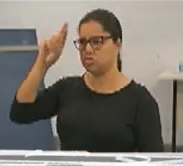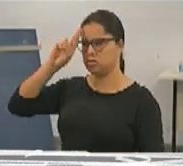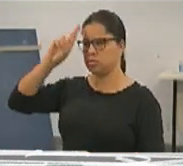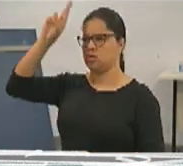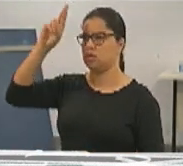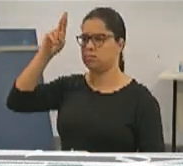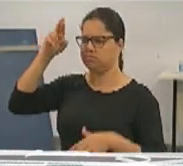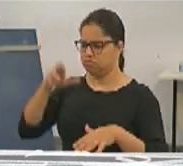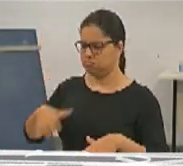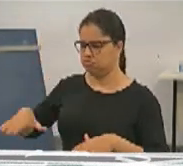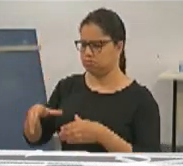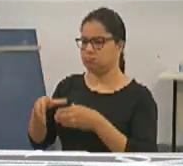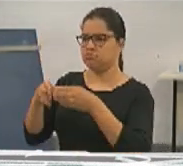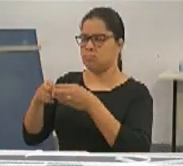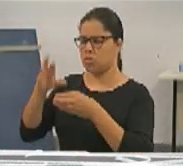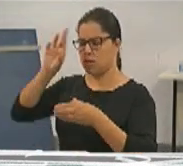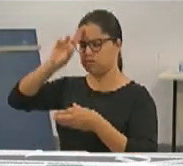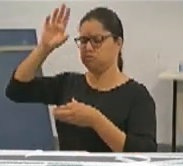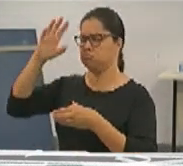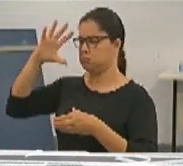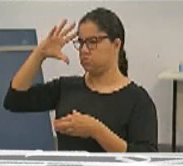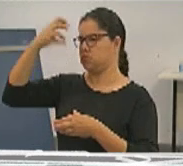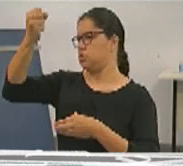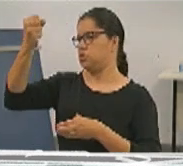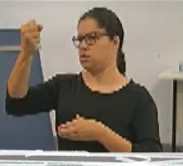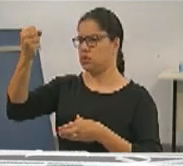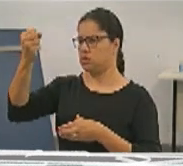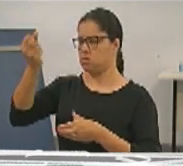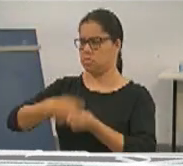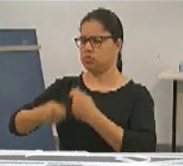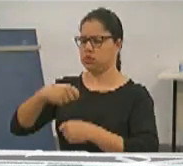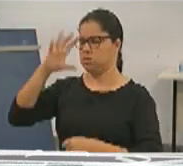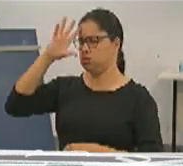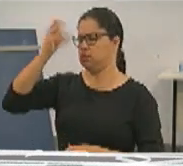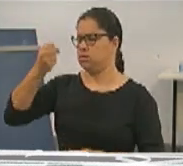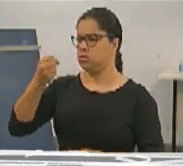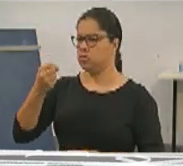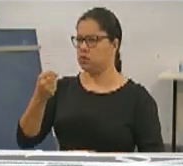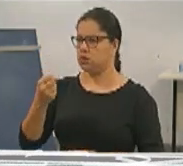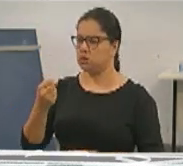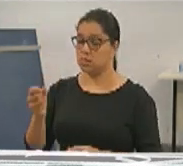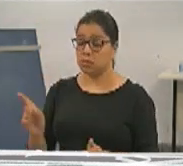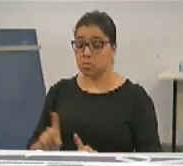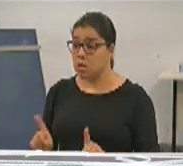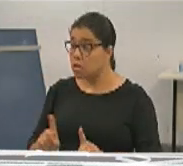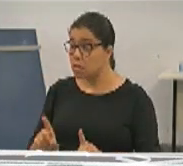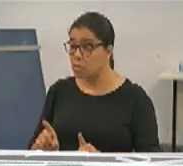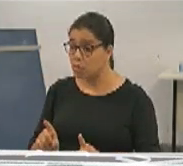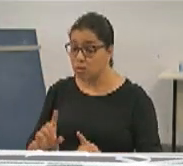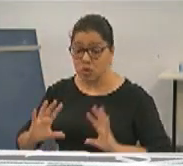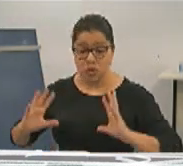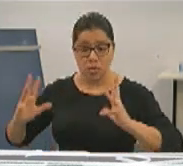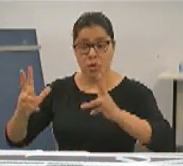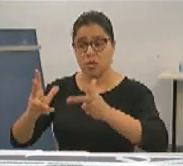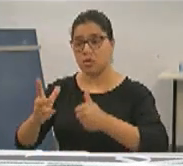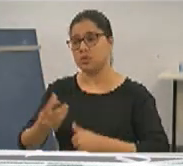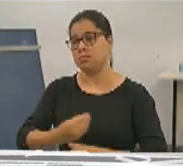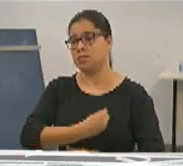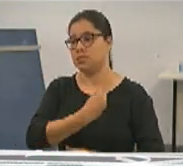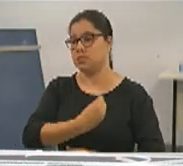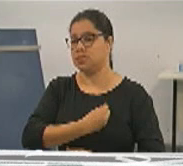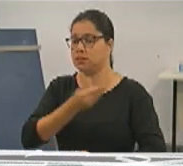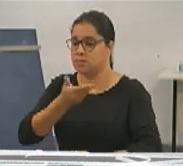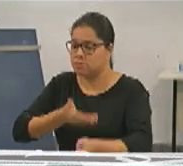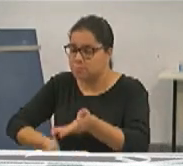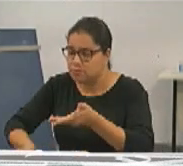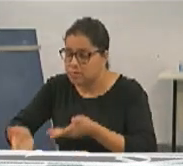uma determinada pessoa ou no âmbito da alta administração. As pessoas que estão na ponta também precisam participar dessa tomada de decisão.